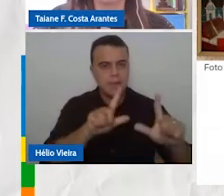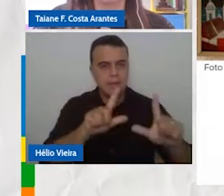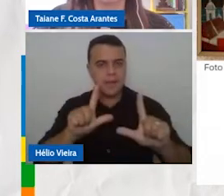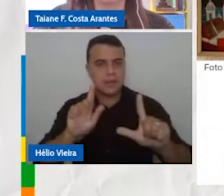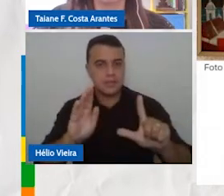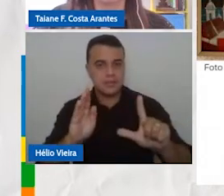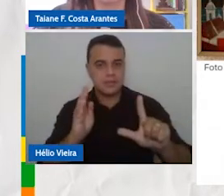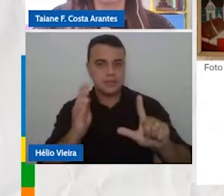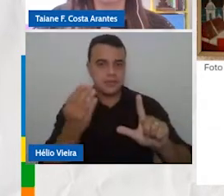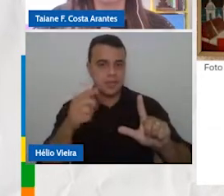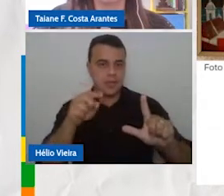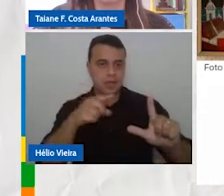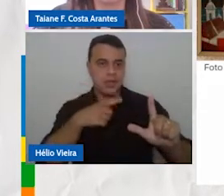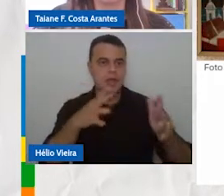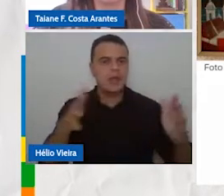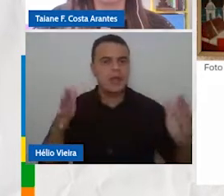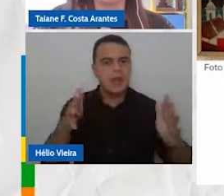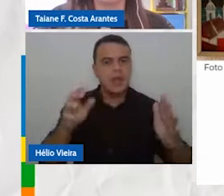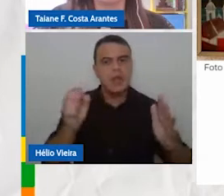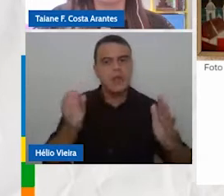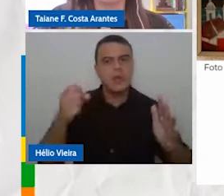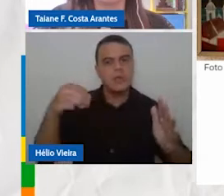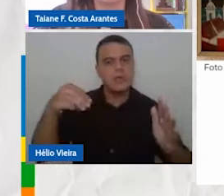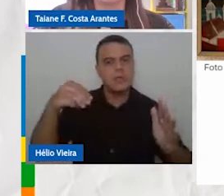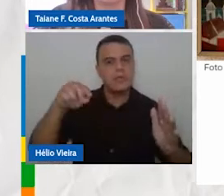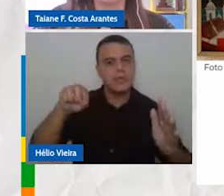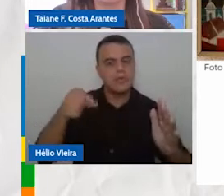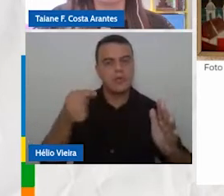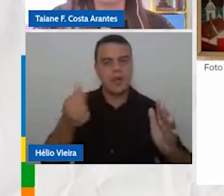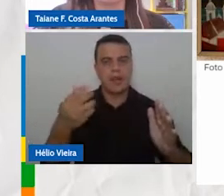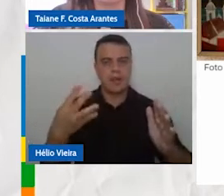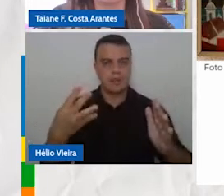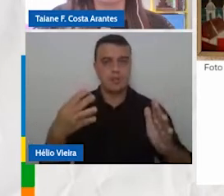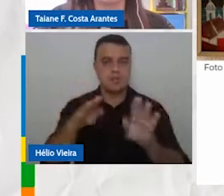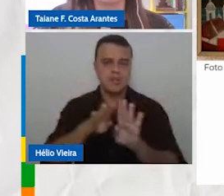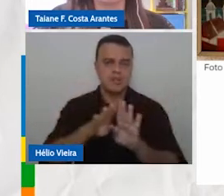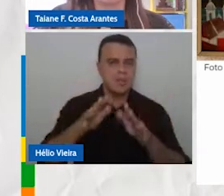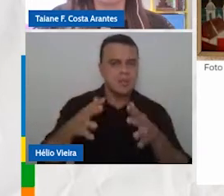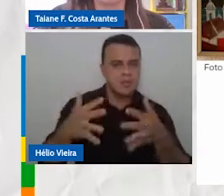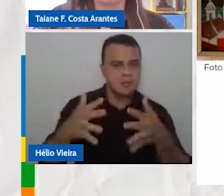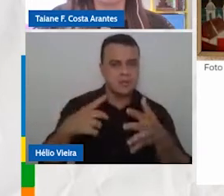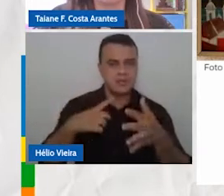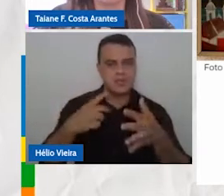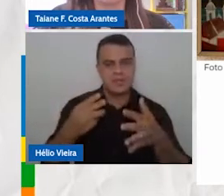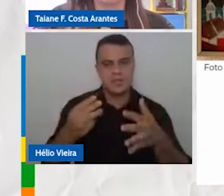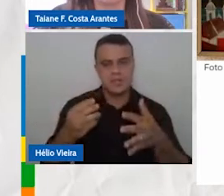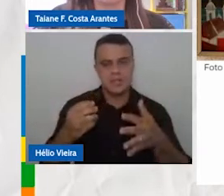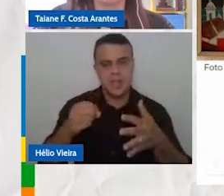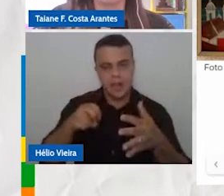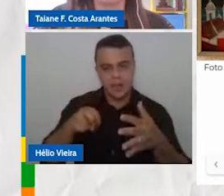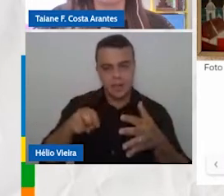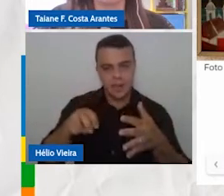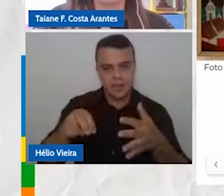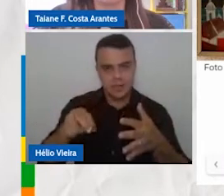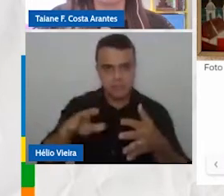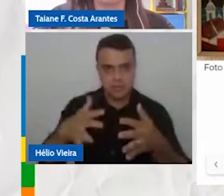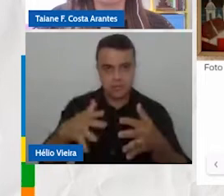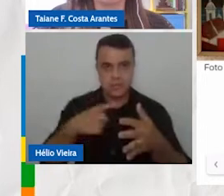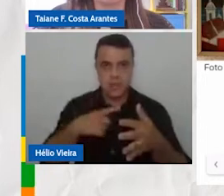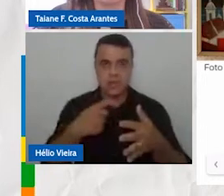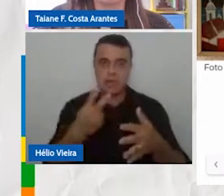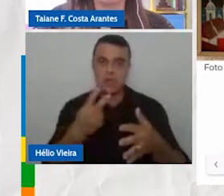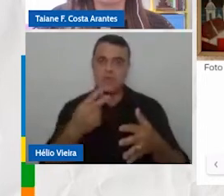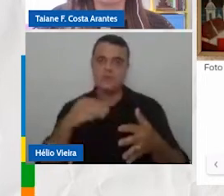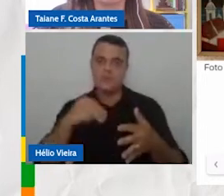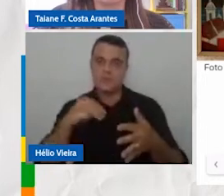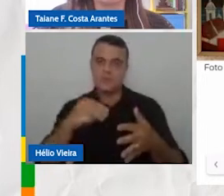madeira, o painel mede 8 metros e 14 centímetros, ou aproximadamente 30 passos de largura, por 2 metros